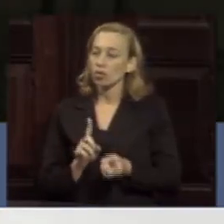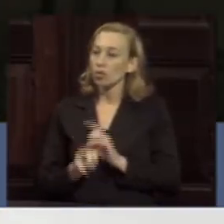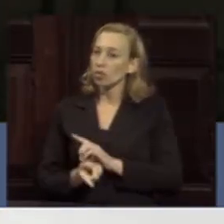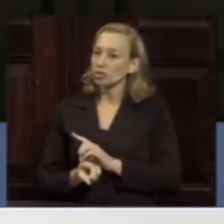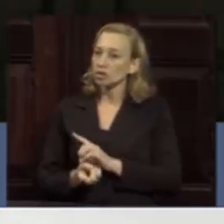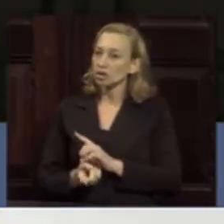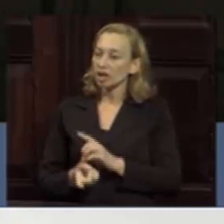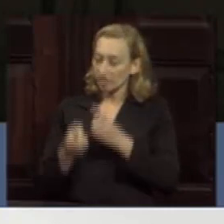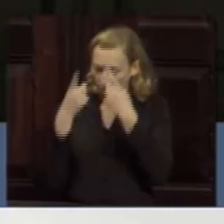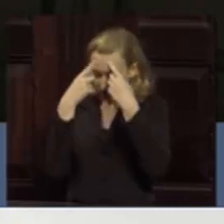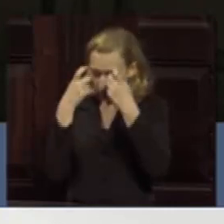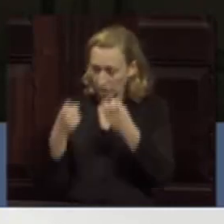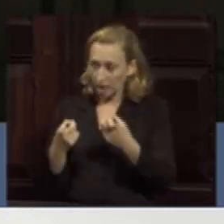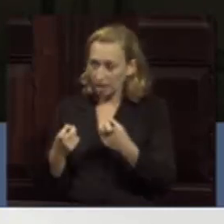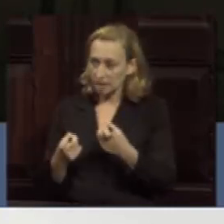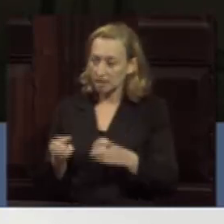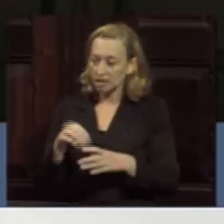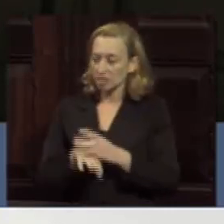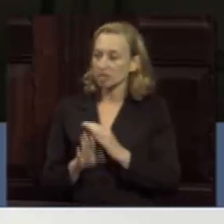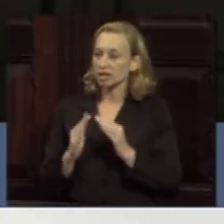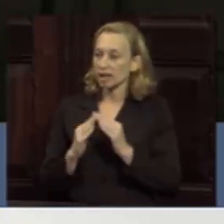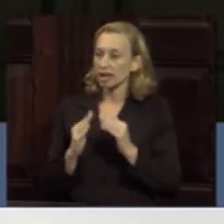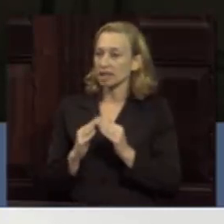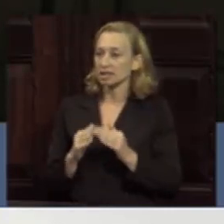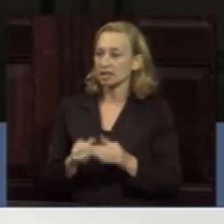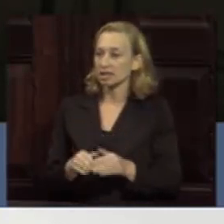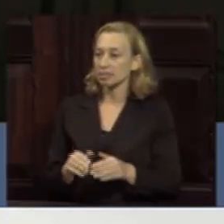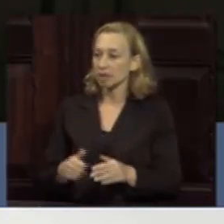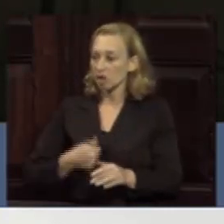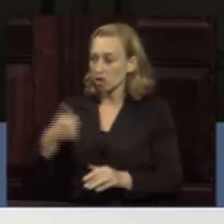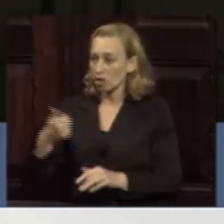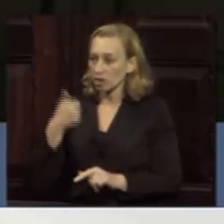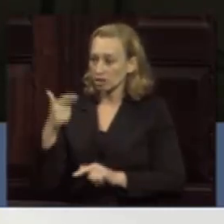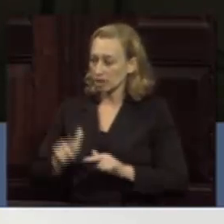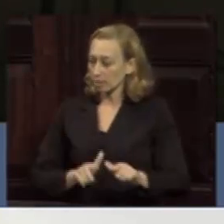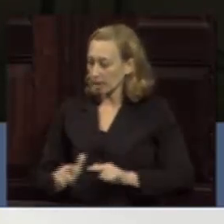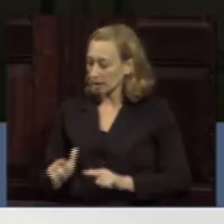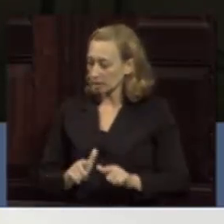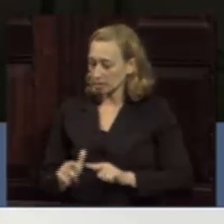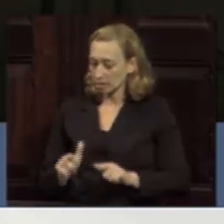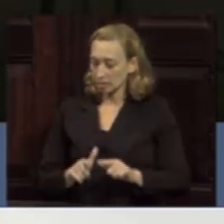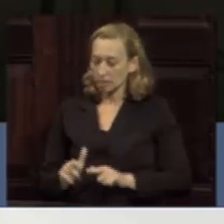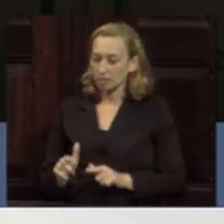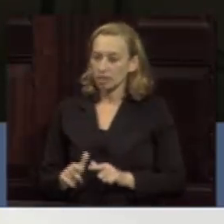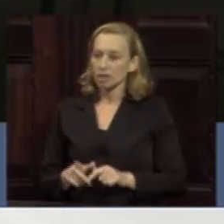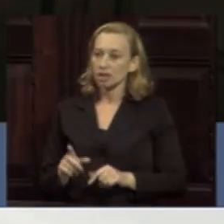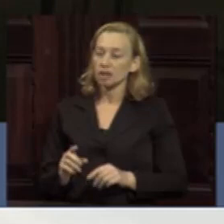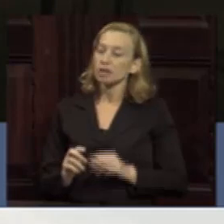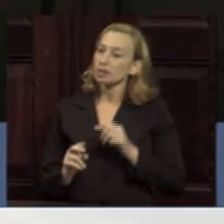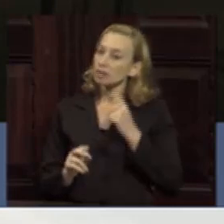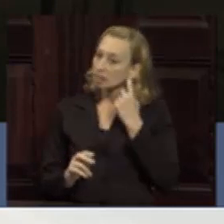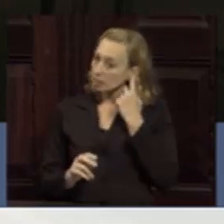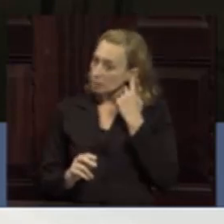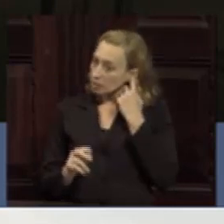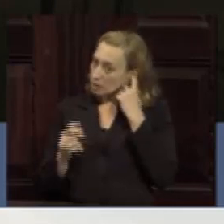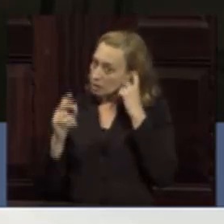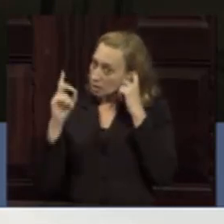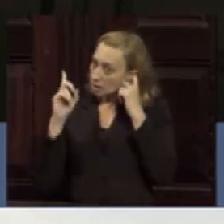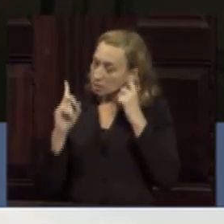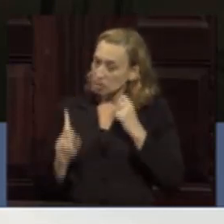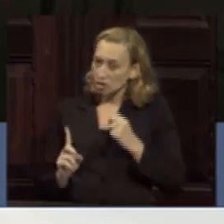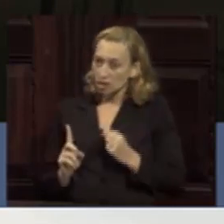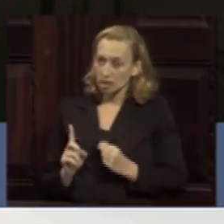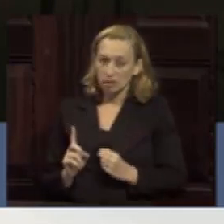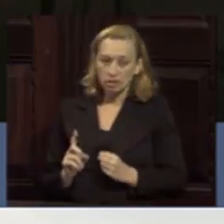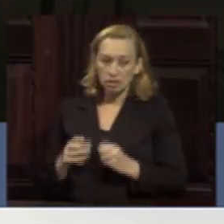pelas melhores condições de trabalho e pelo direito de se fazer